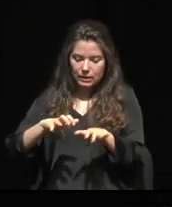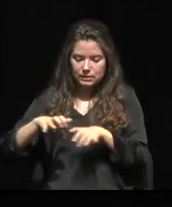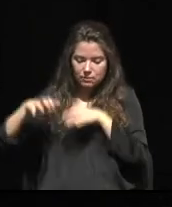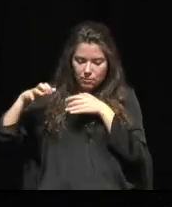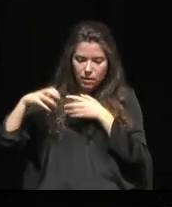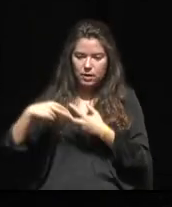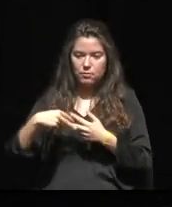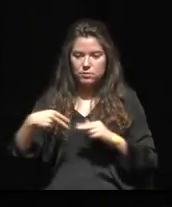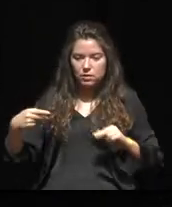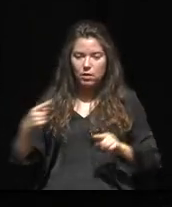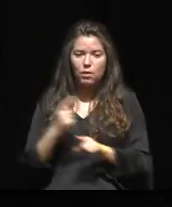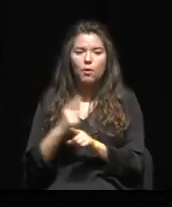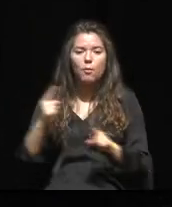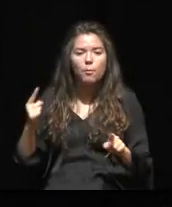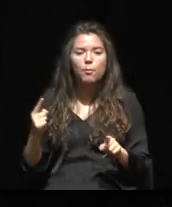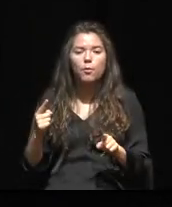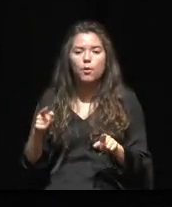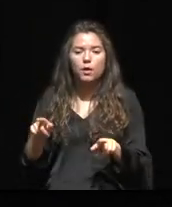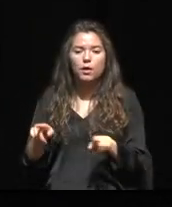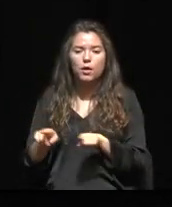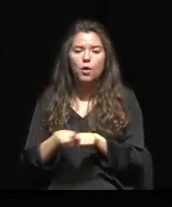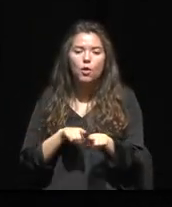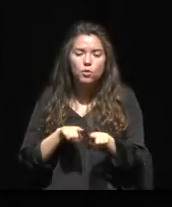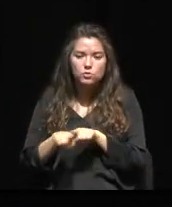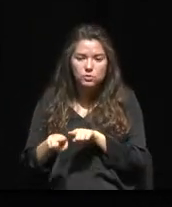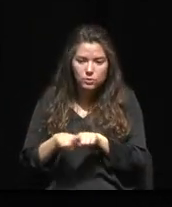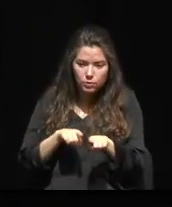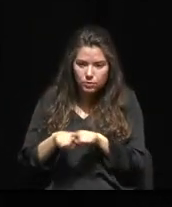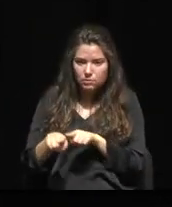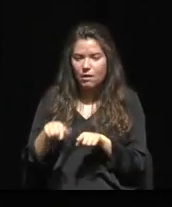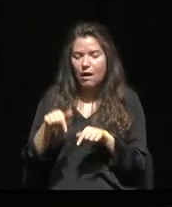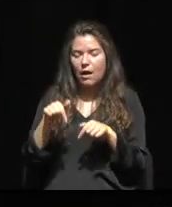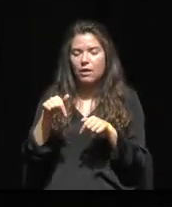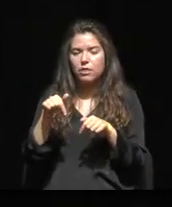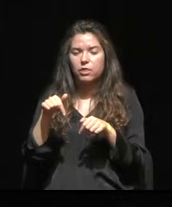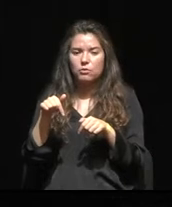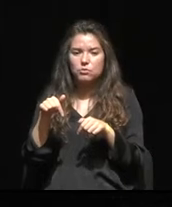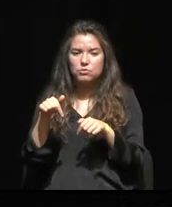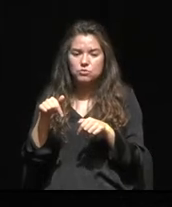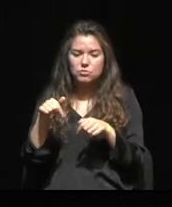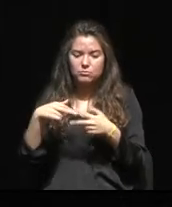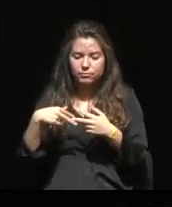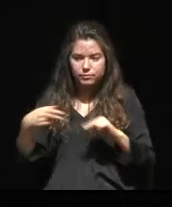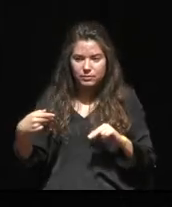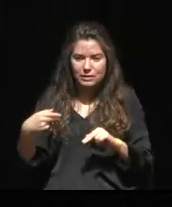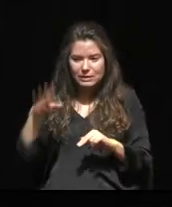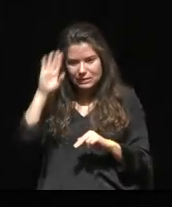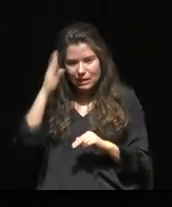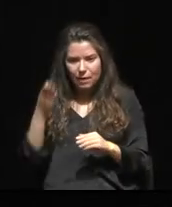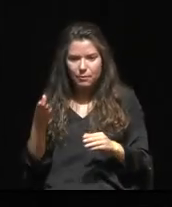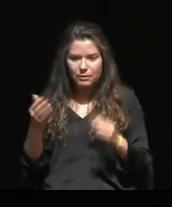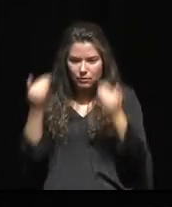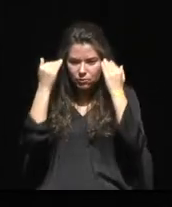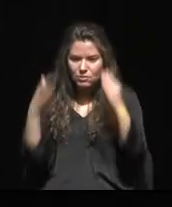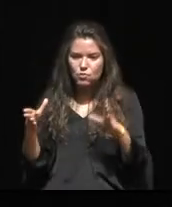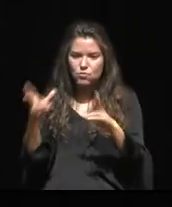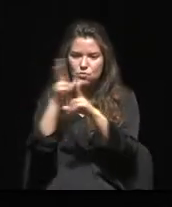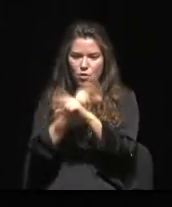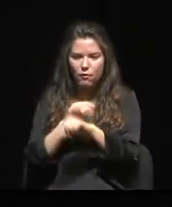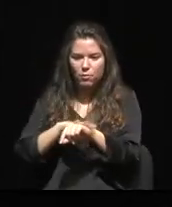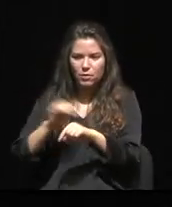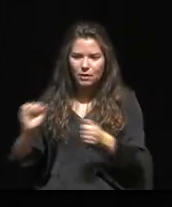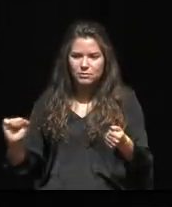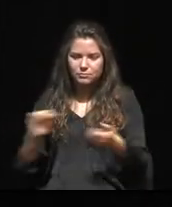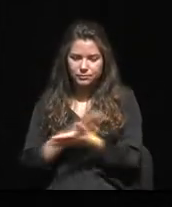Municipal já que os deputados municipais têm sabido e algumas novidades pela comunicação social a iniciativa Liberal tem feito várias